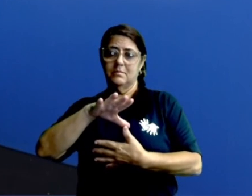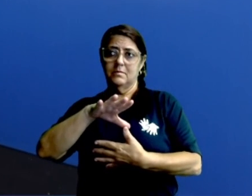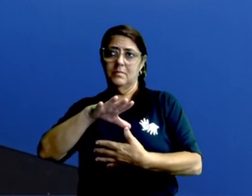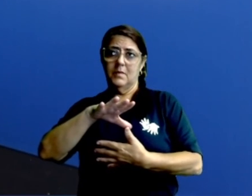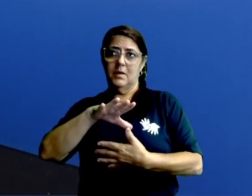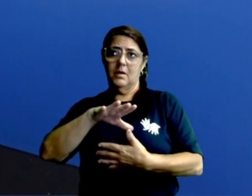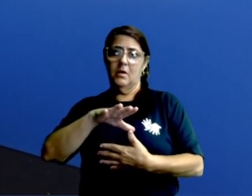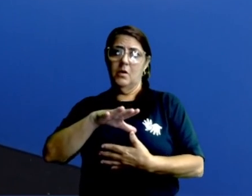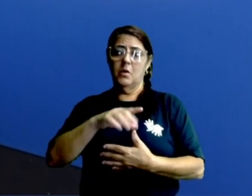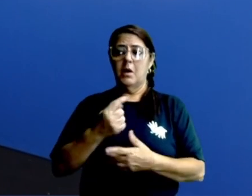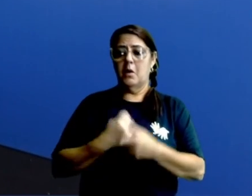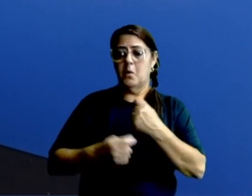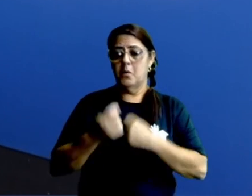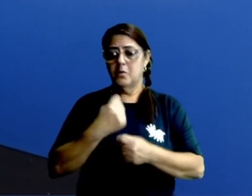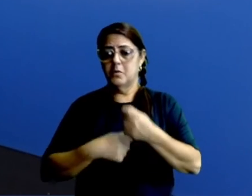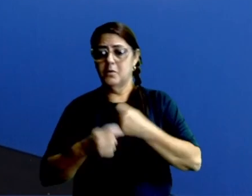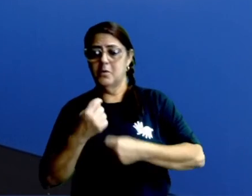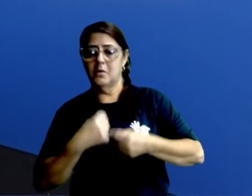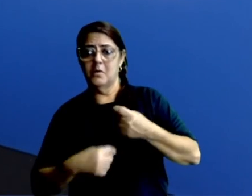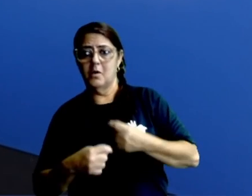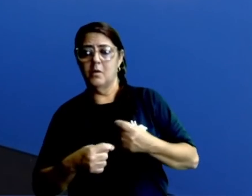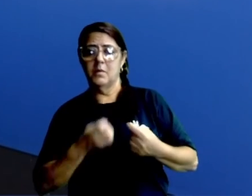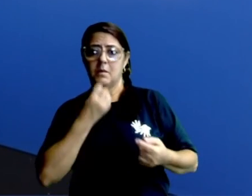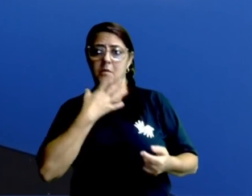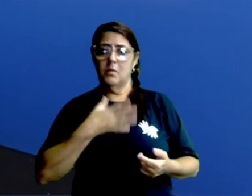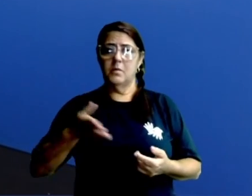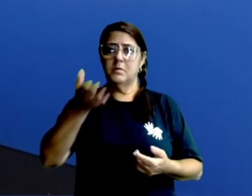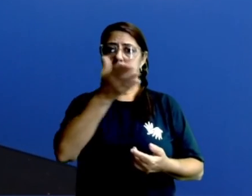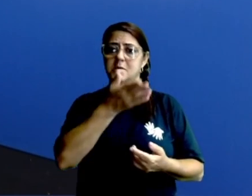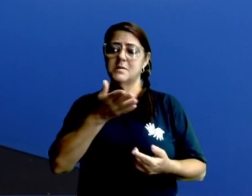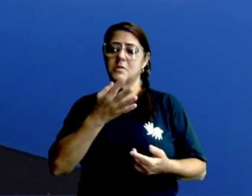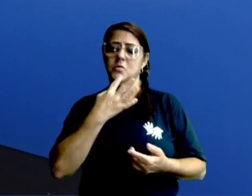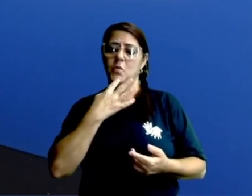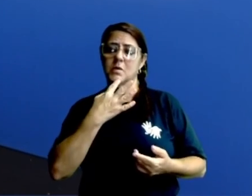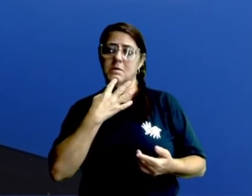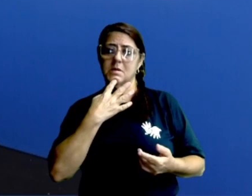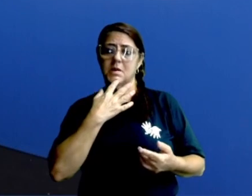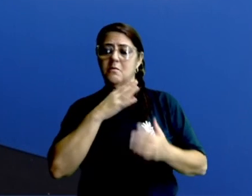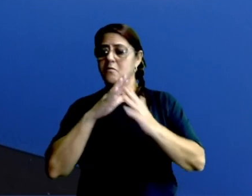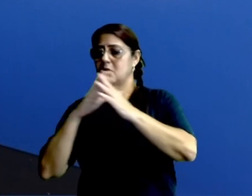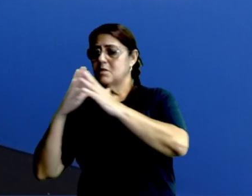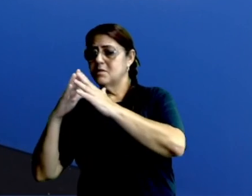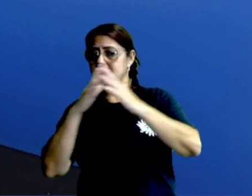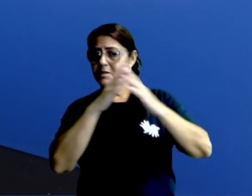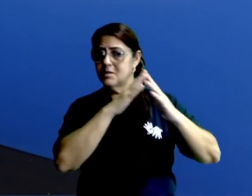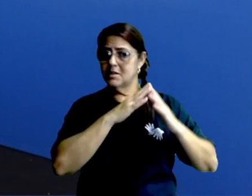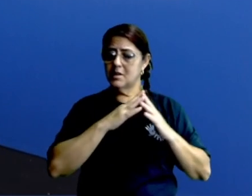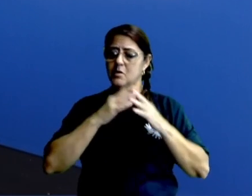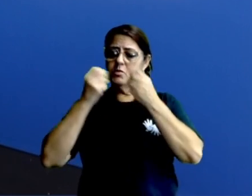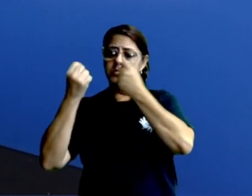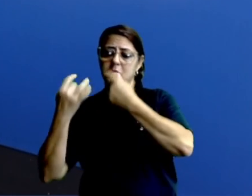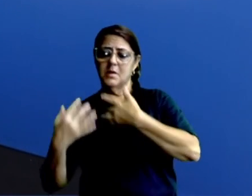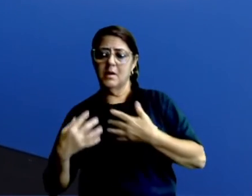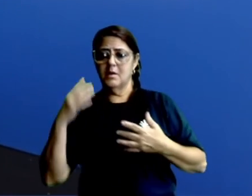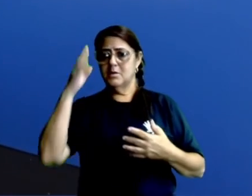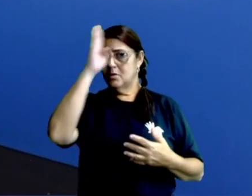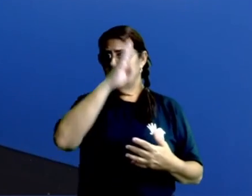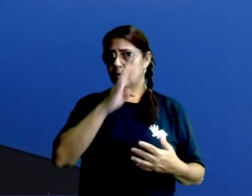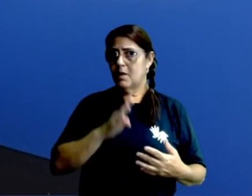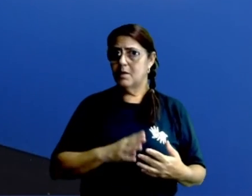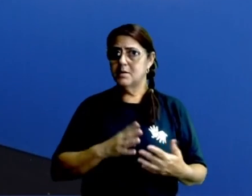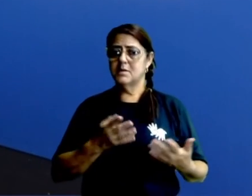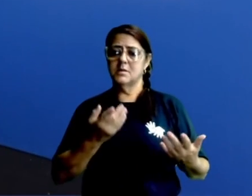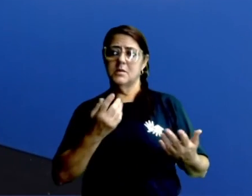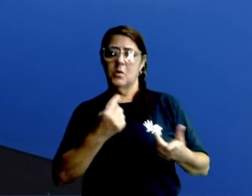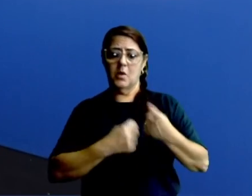questão física, questão econômica. Então é bom para nós conhecermos, né, os nossos vizinhos, né, conhecermos a realidade do Brasil junto aos seus